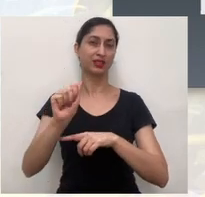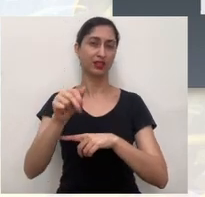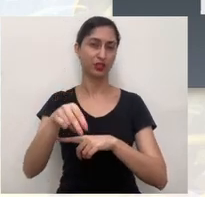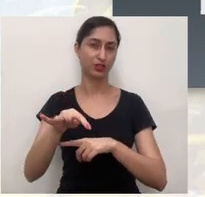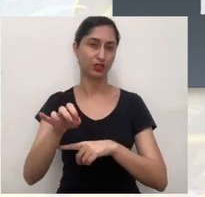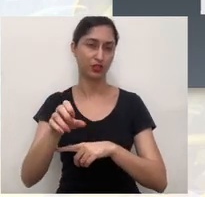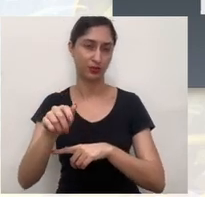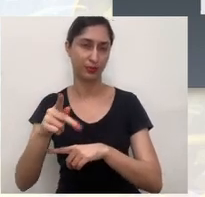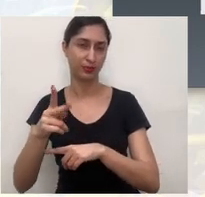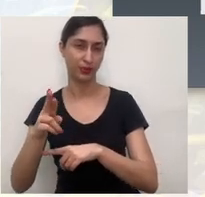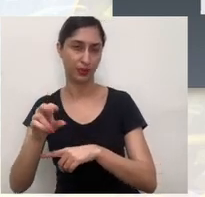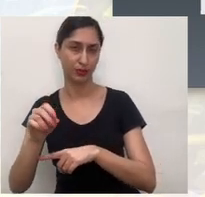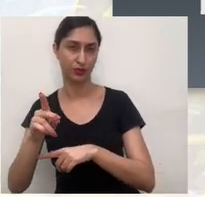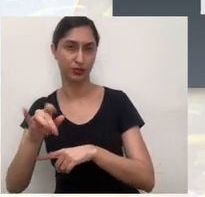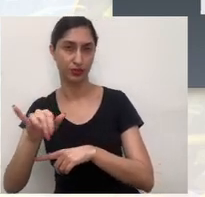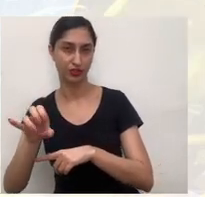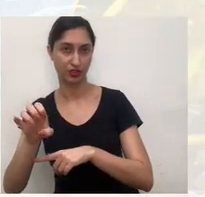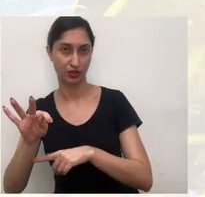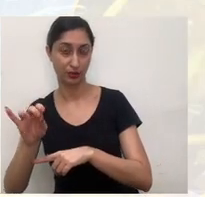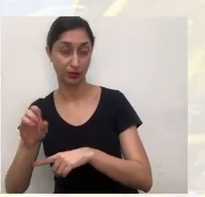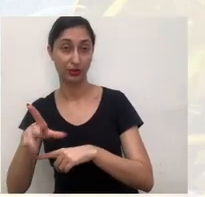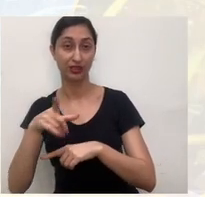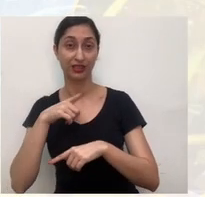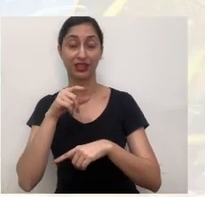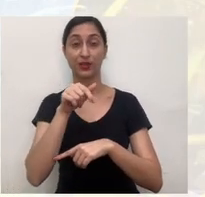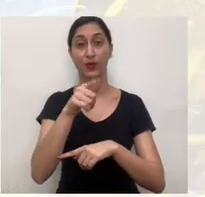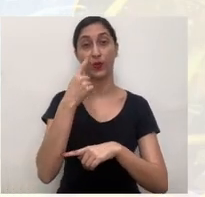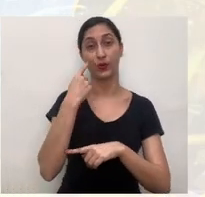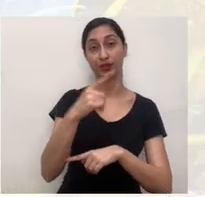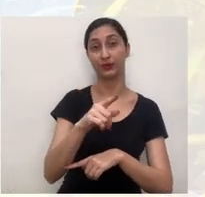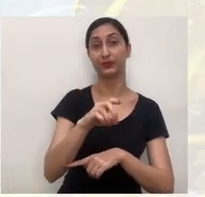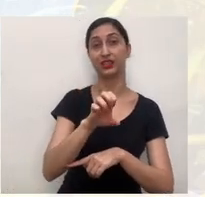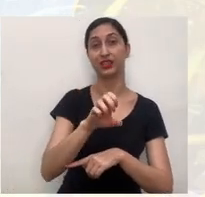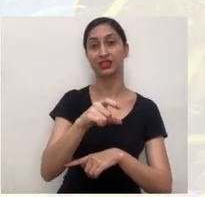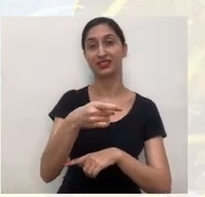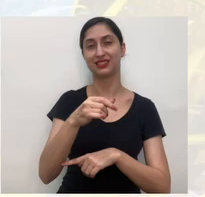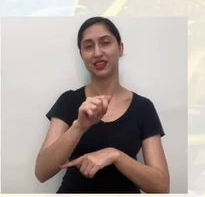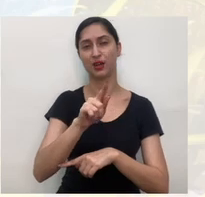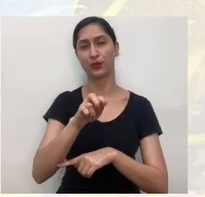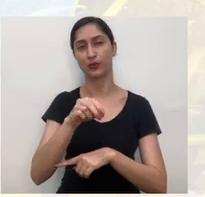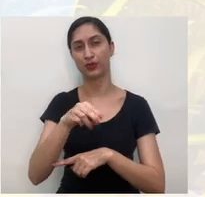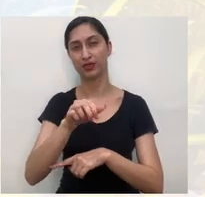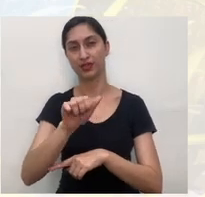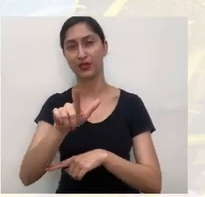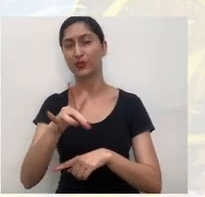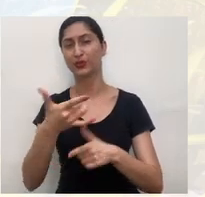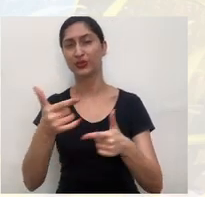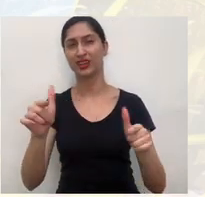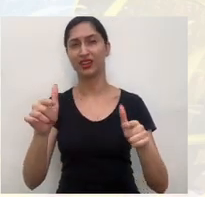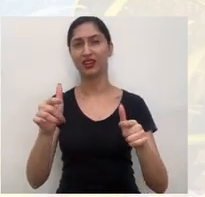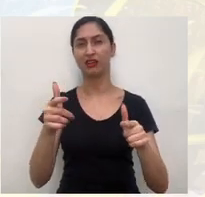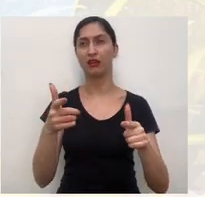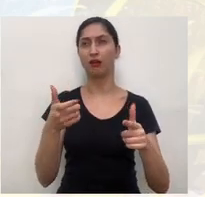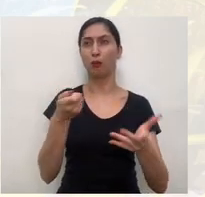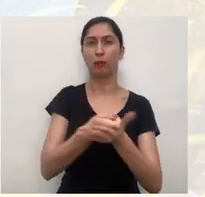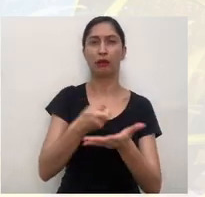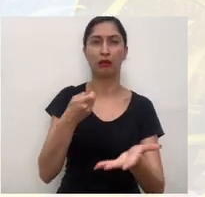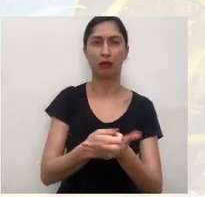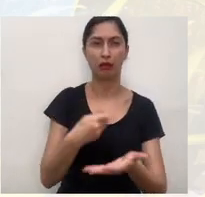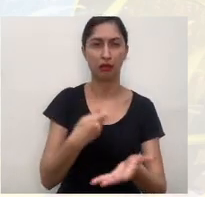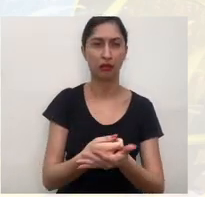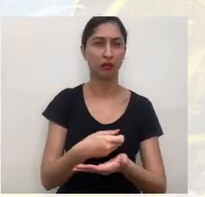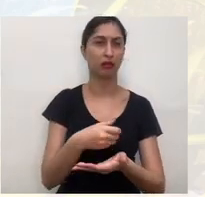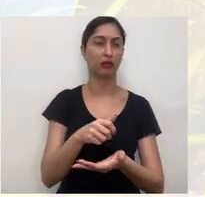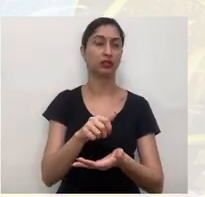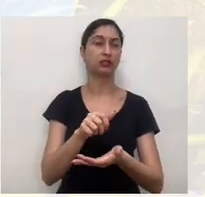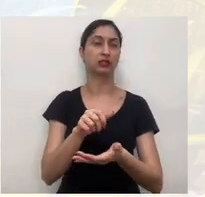toda presa numa malha hexagonal. Você vê que não há uma escravização à simetria ou a qualquer